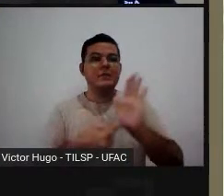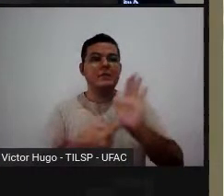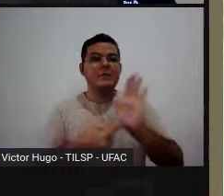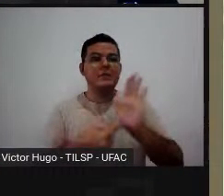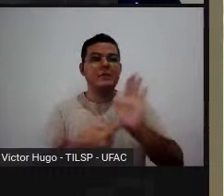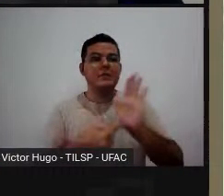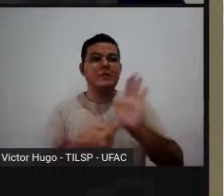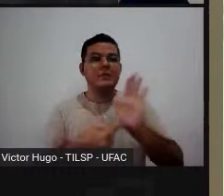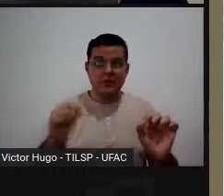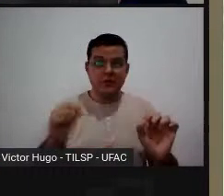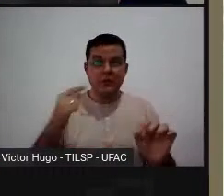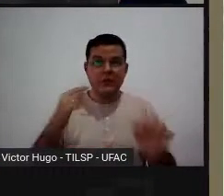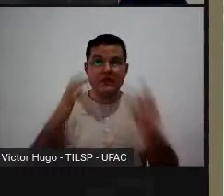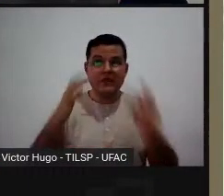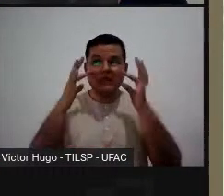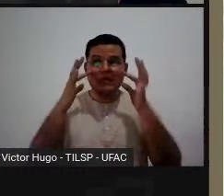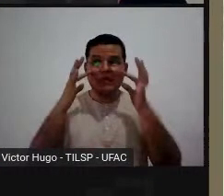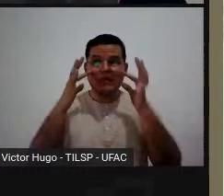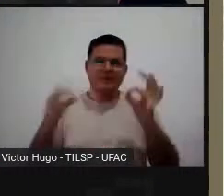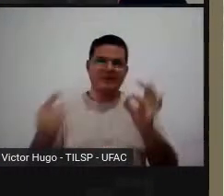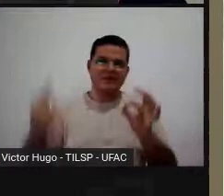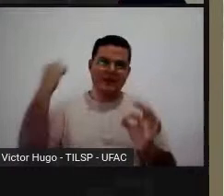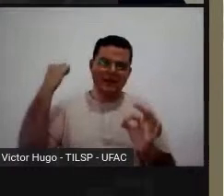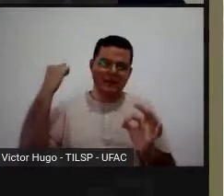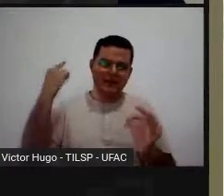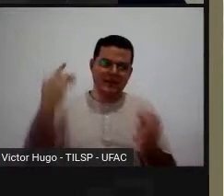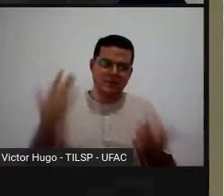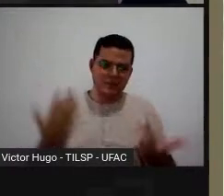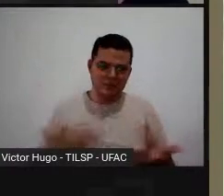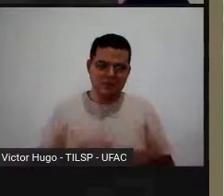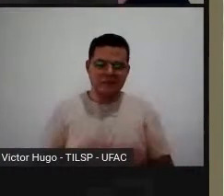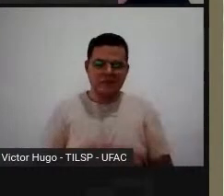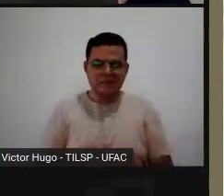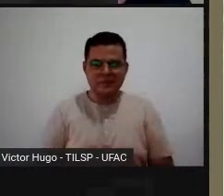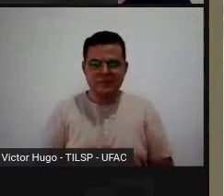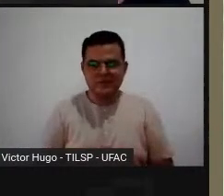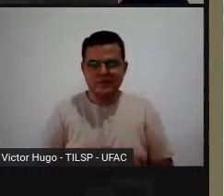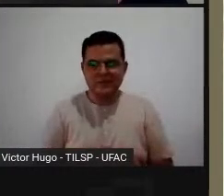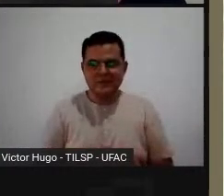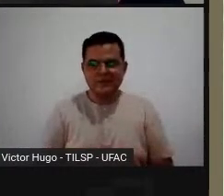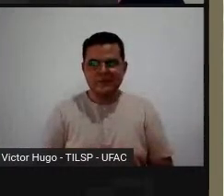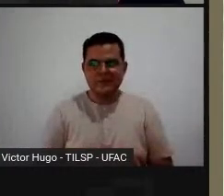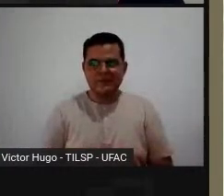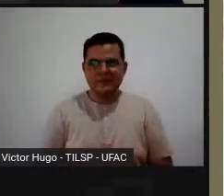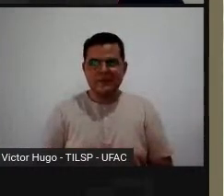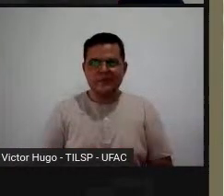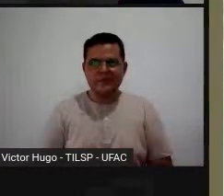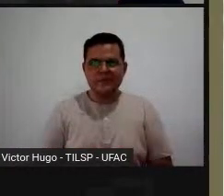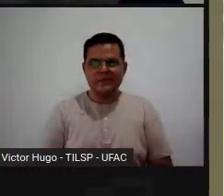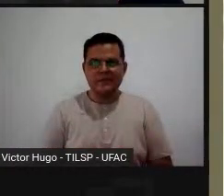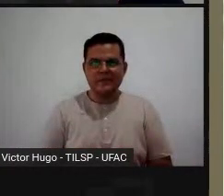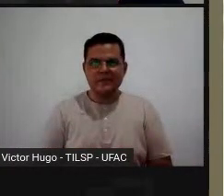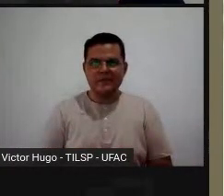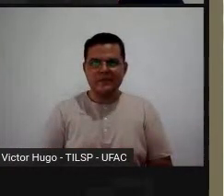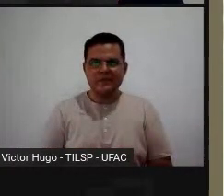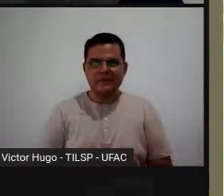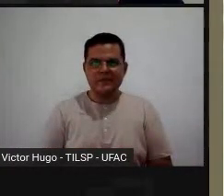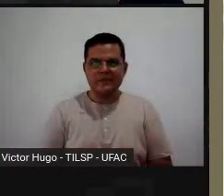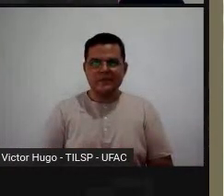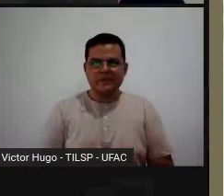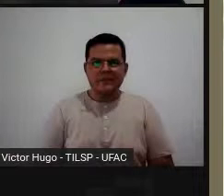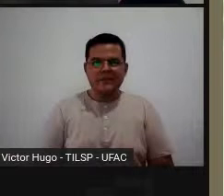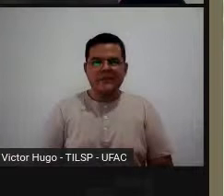como o foco, como fica a leitura em específico nessas décadas,